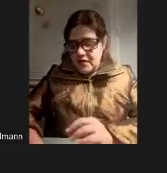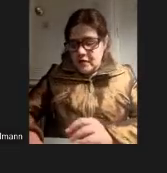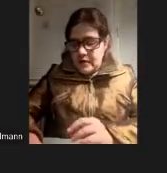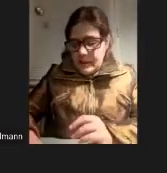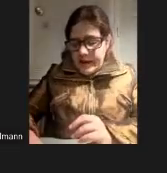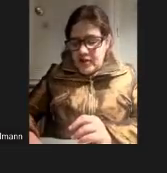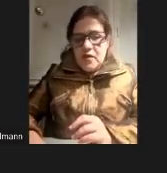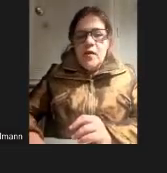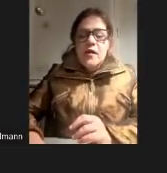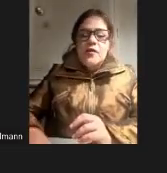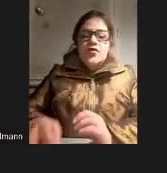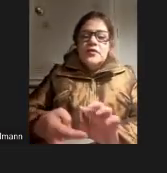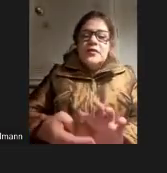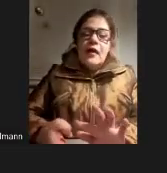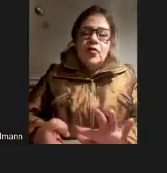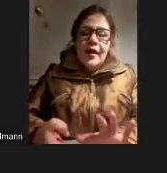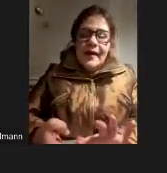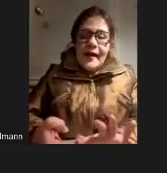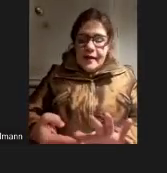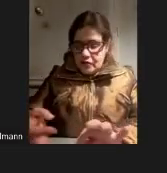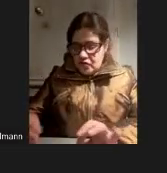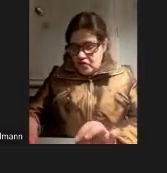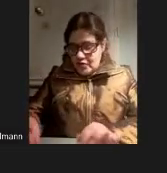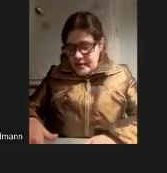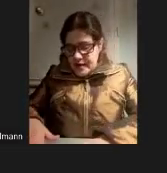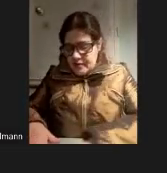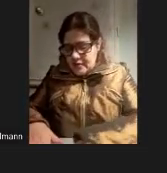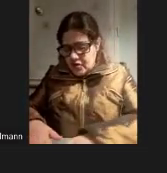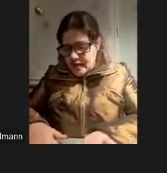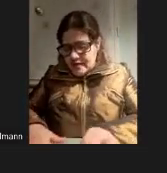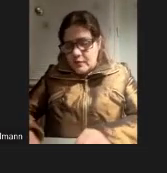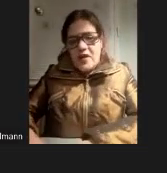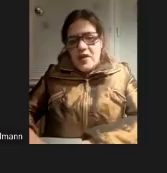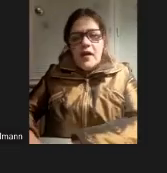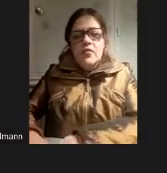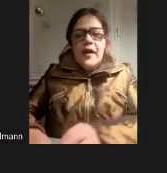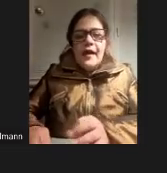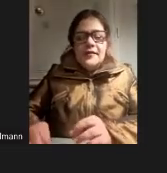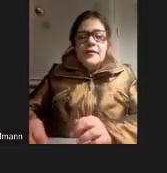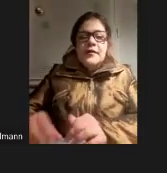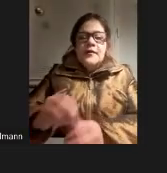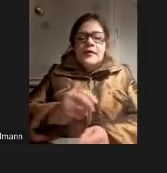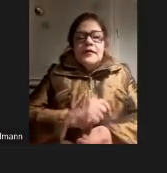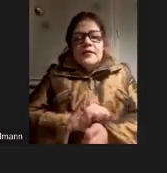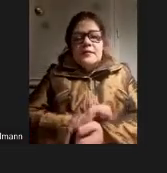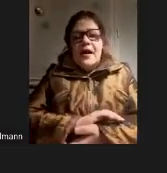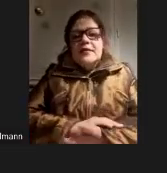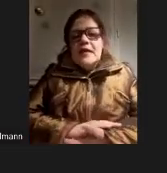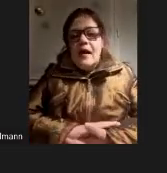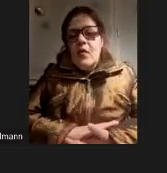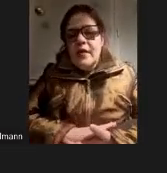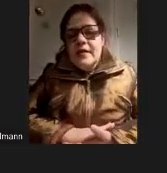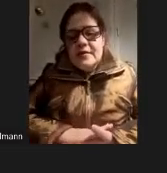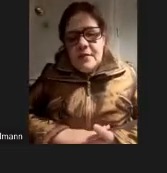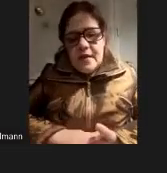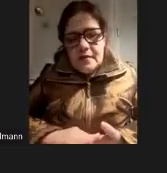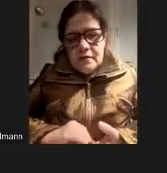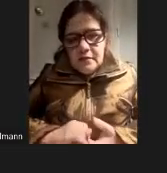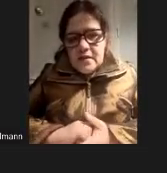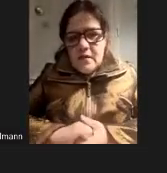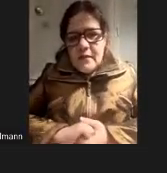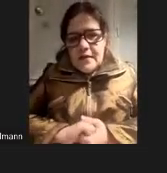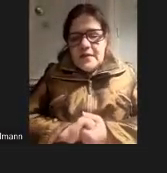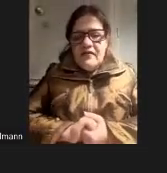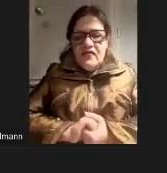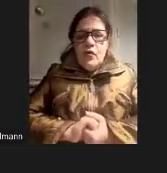a função, a questão social do legado, do juramento que nós fazemos na faculdade, de passar o